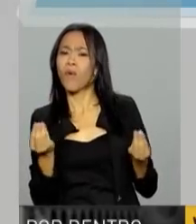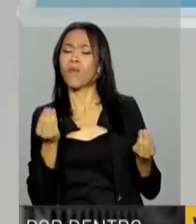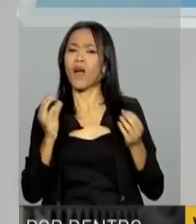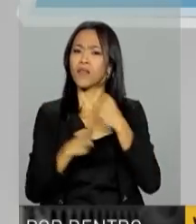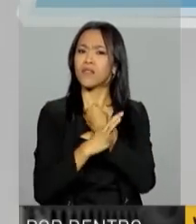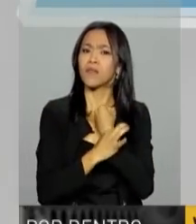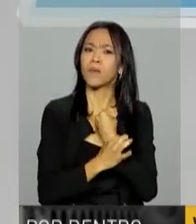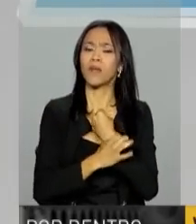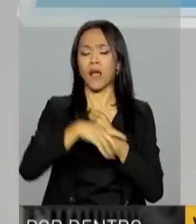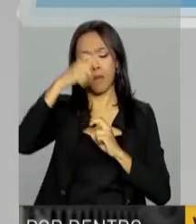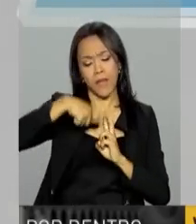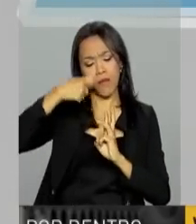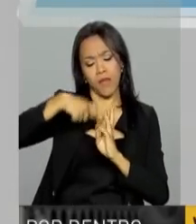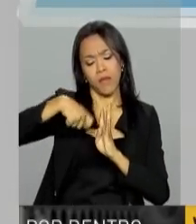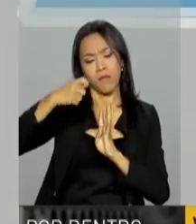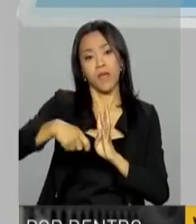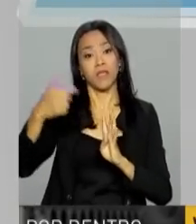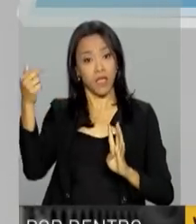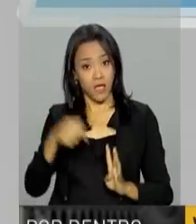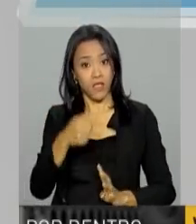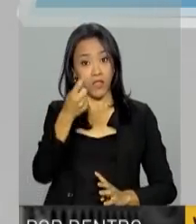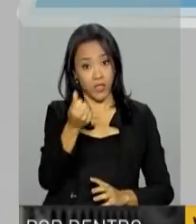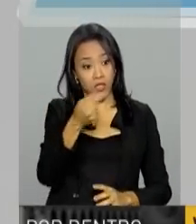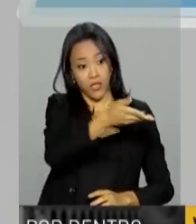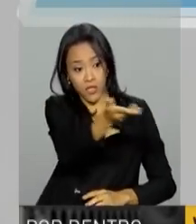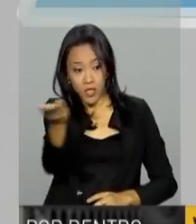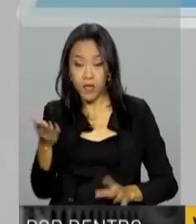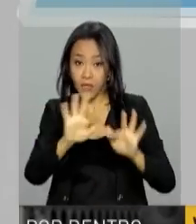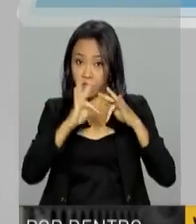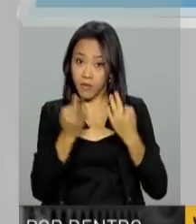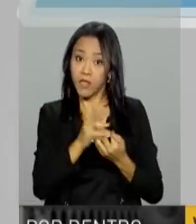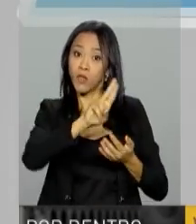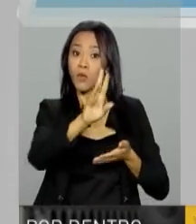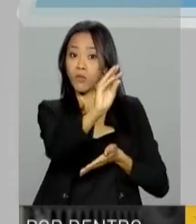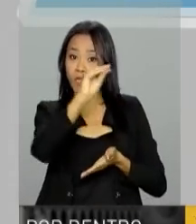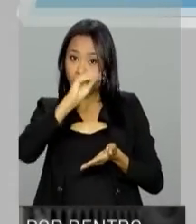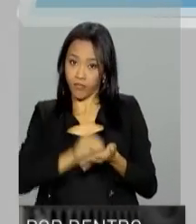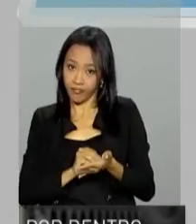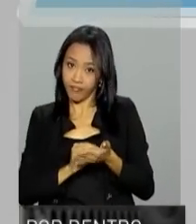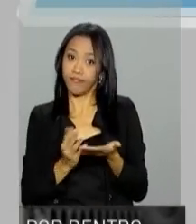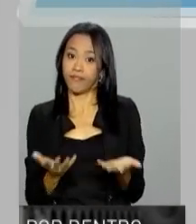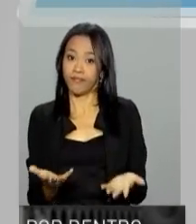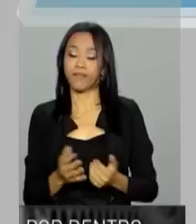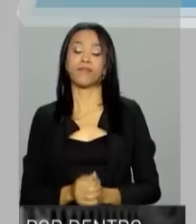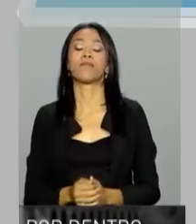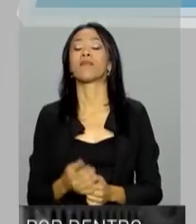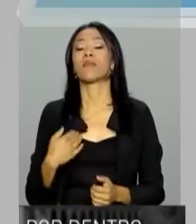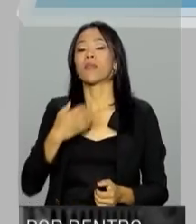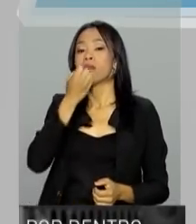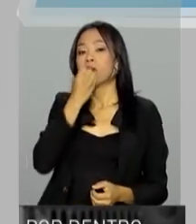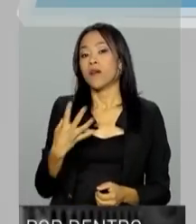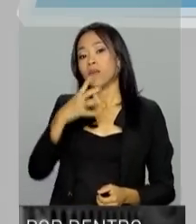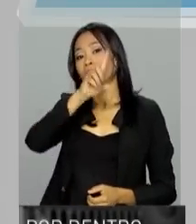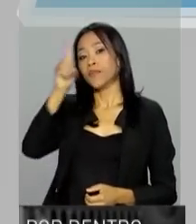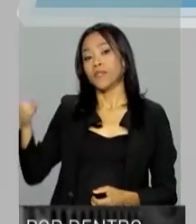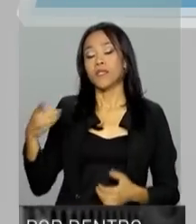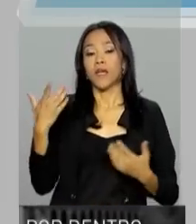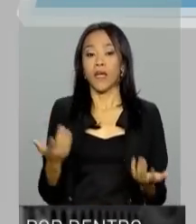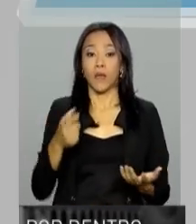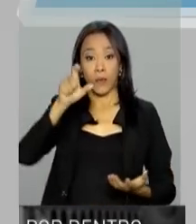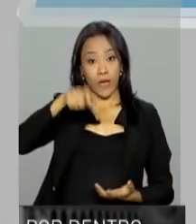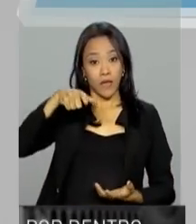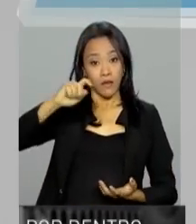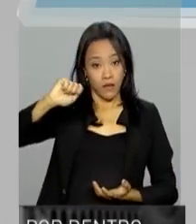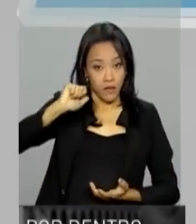mensalmente essa renda para a família cadastrada ministro bom dia volta à bolsa família é um programa